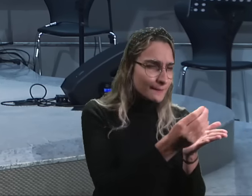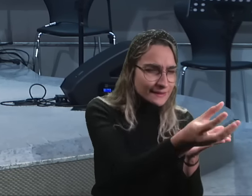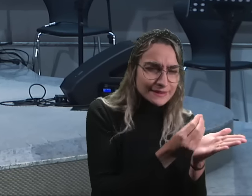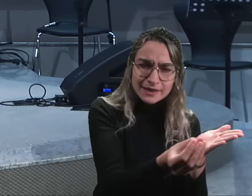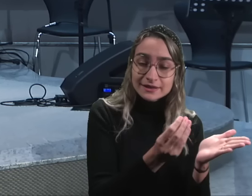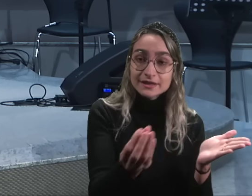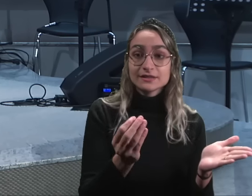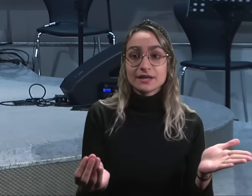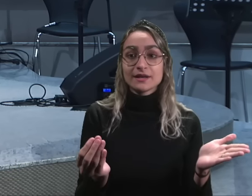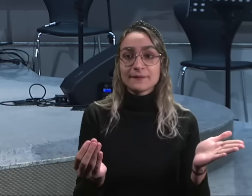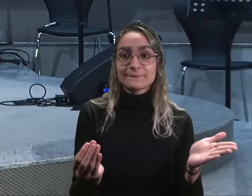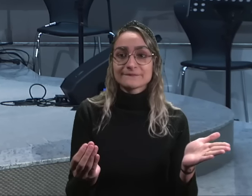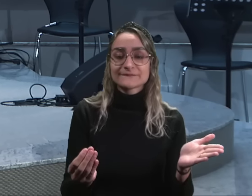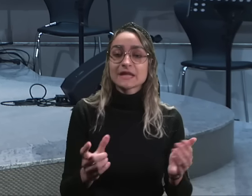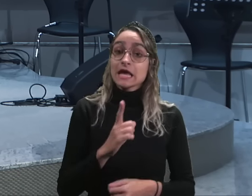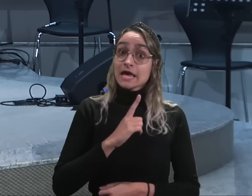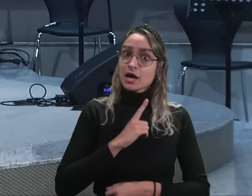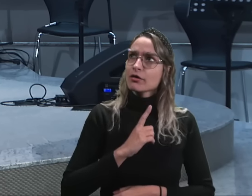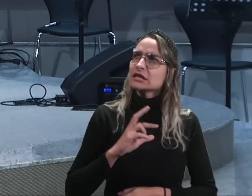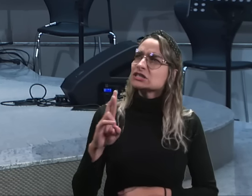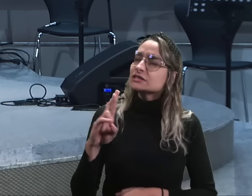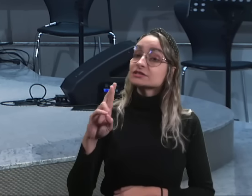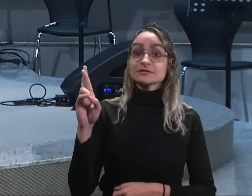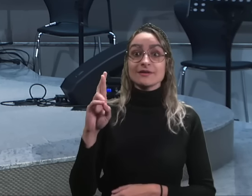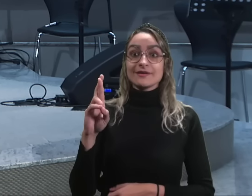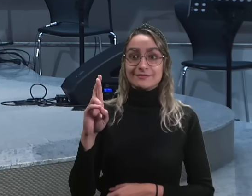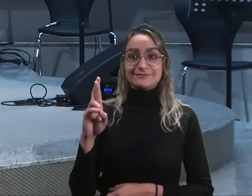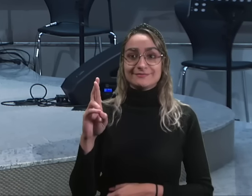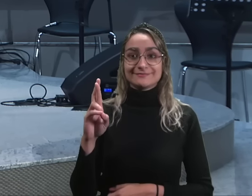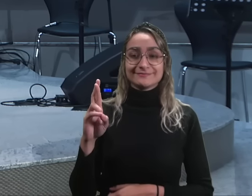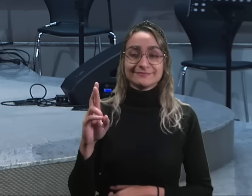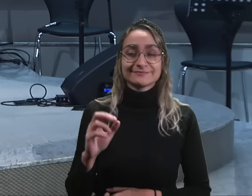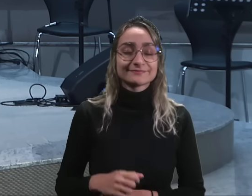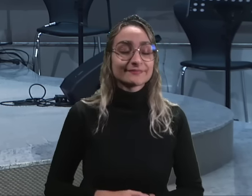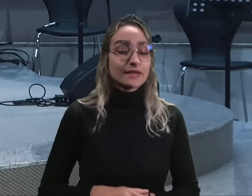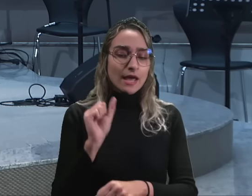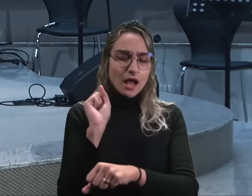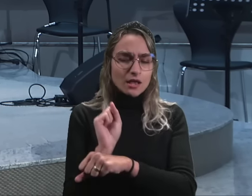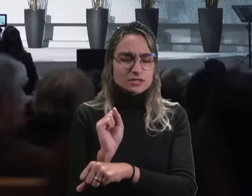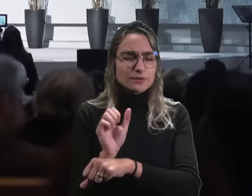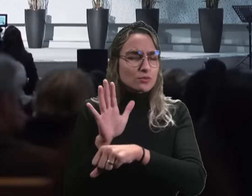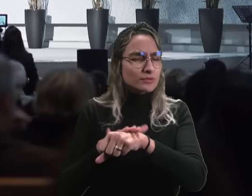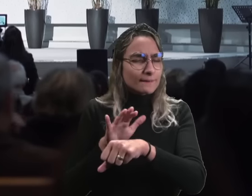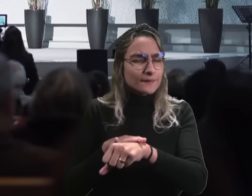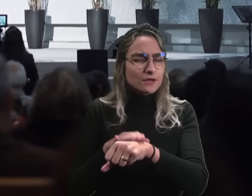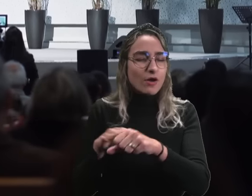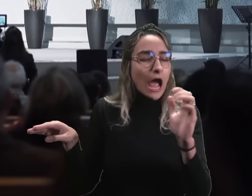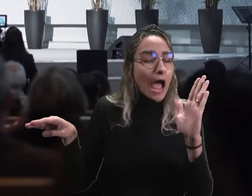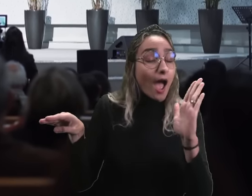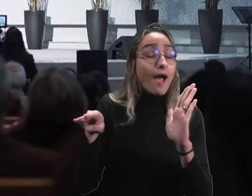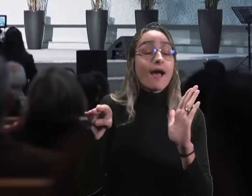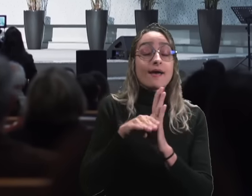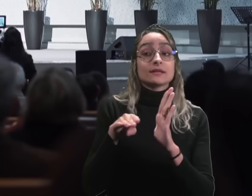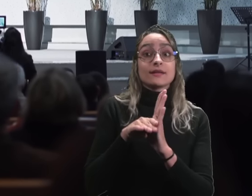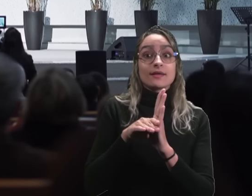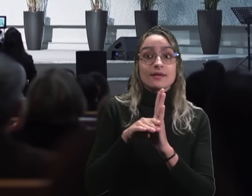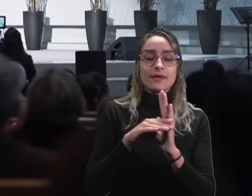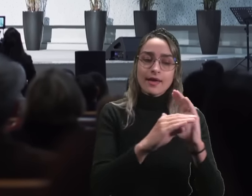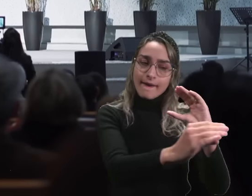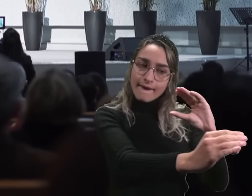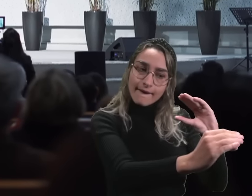comecem aí a fazer e etc e tal vou escrever vou dar ele esperou um tempo até que a encomenda pudesse chegar em casa